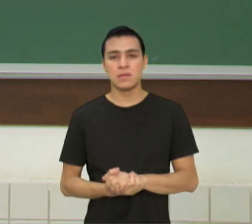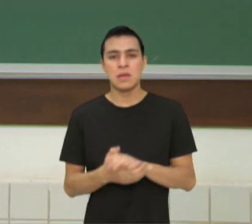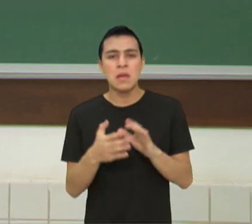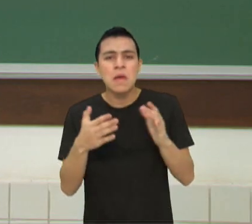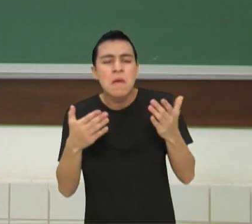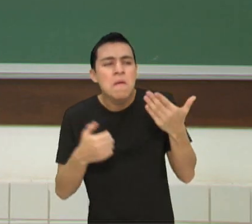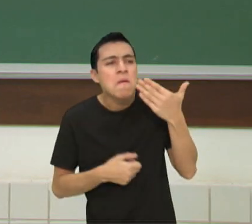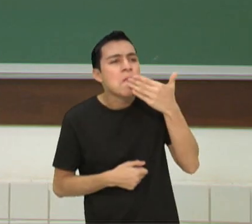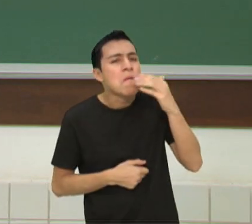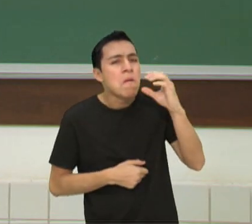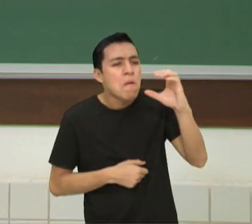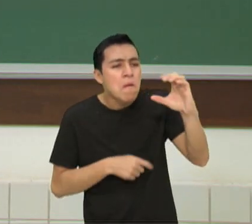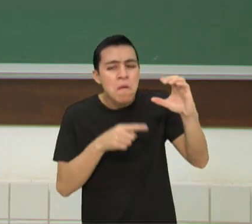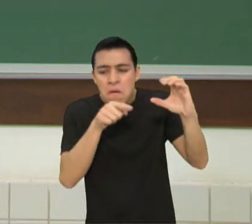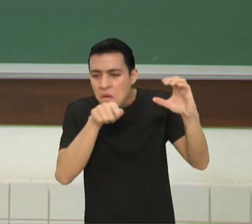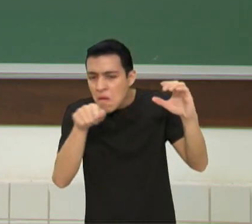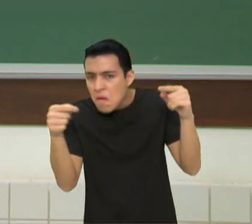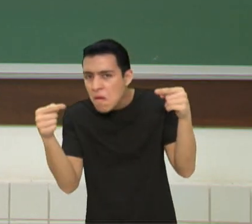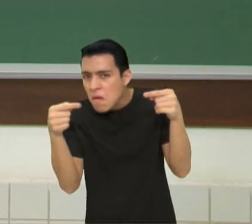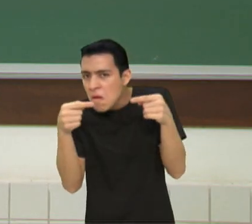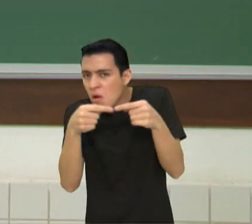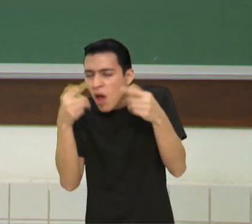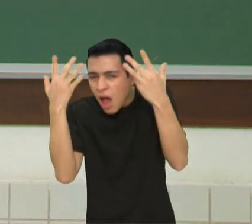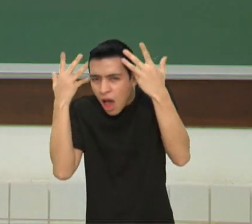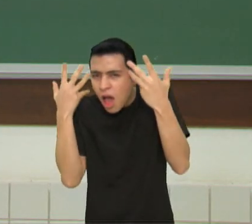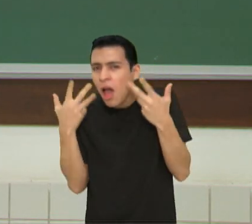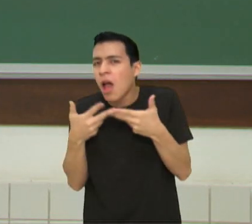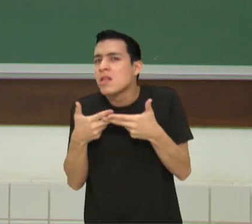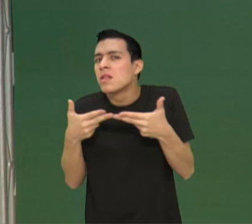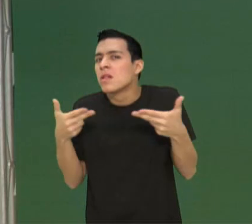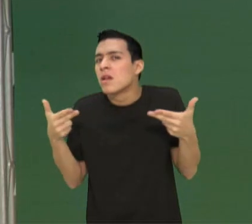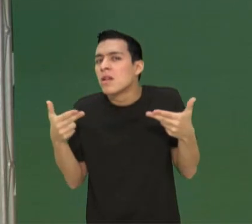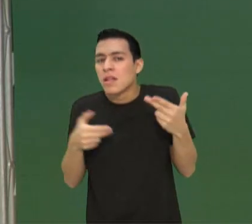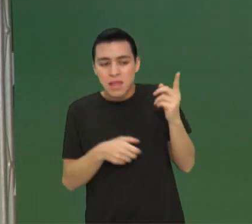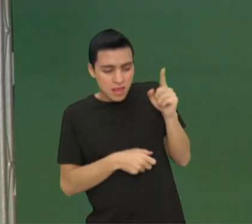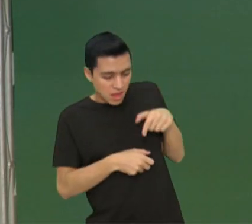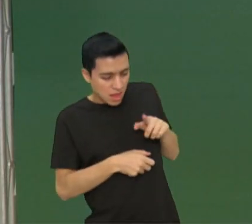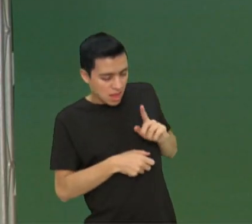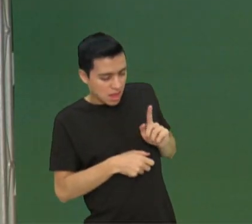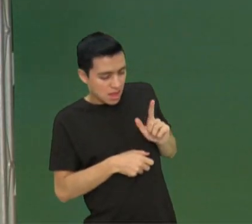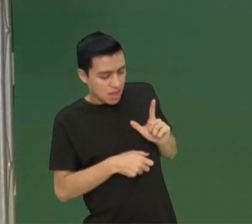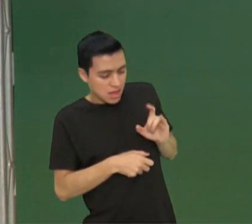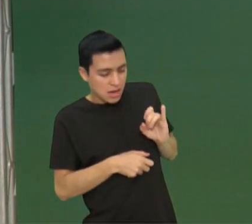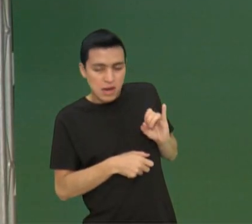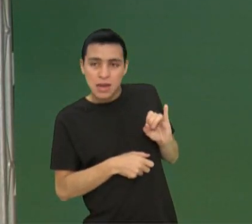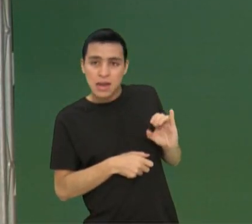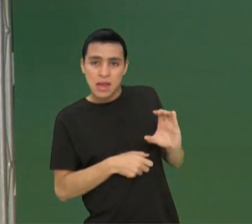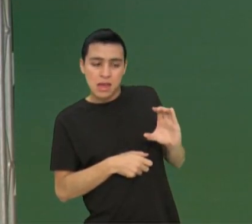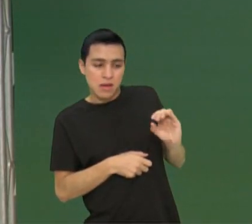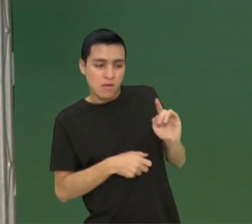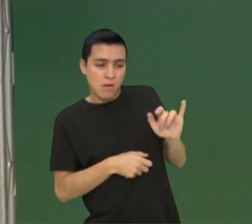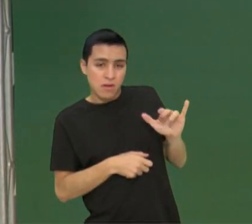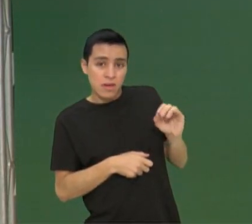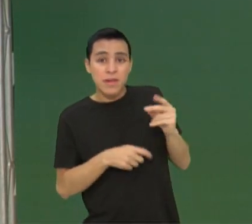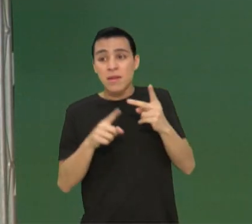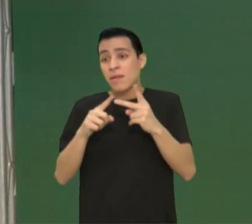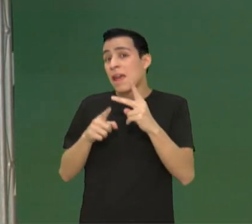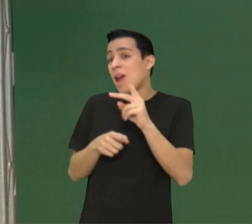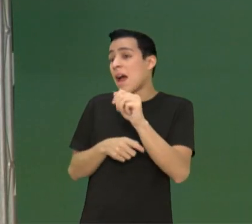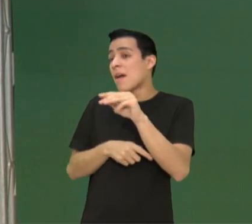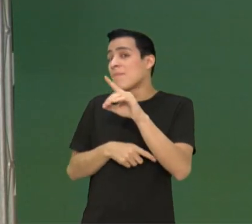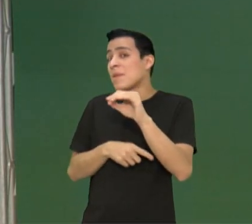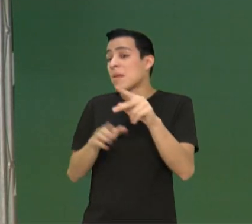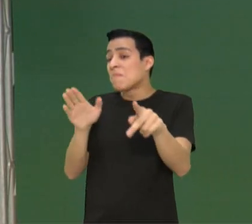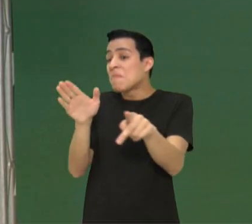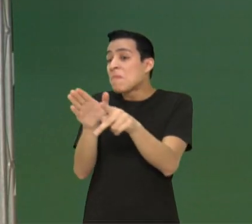Qual o carboidrato de reserva animal? Franciele falou para vocês. Glicogênio, né? Amida é reserva vegetal.